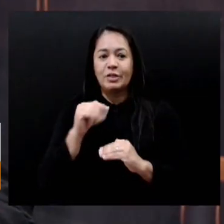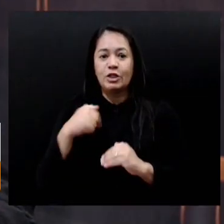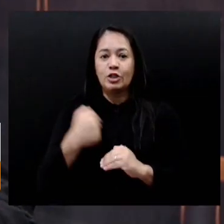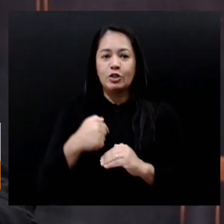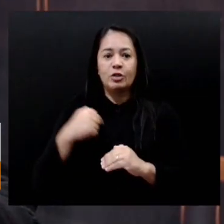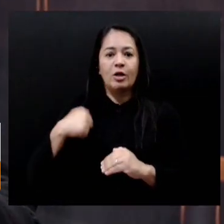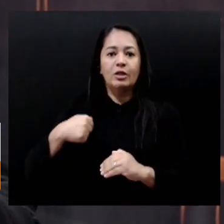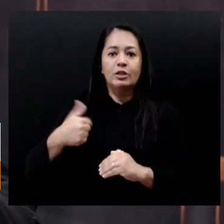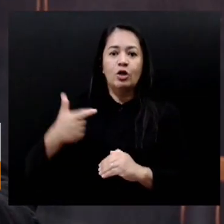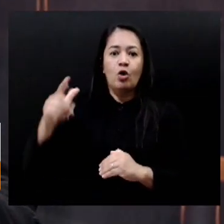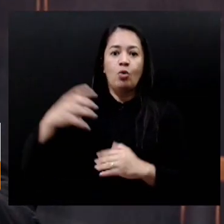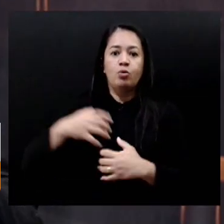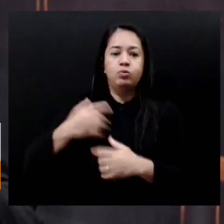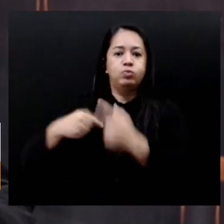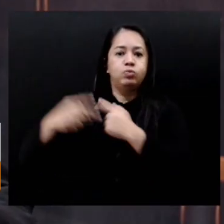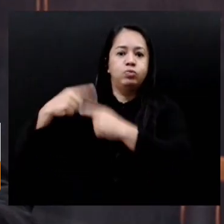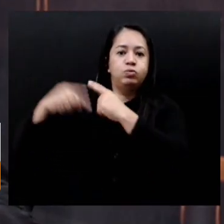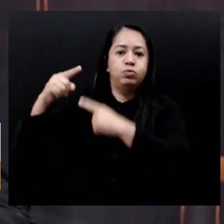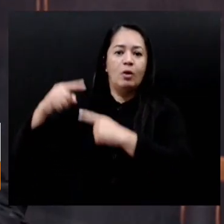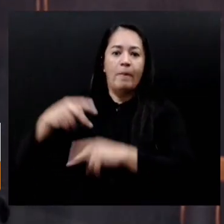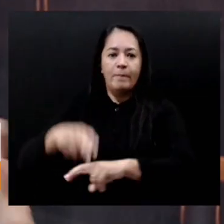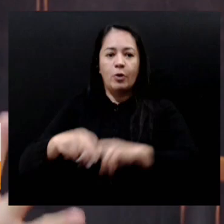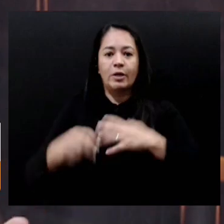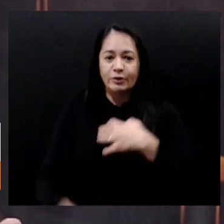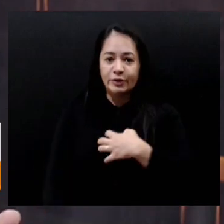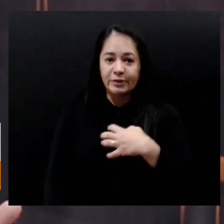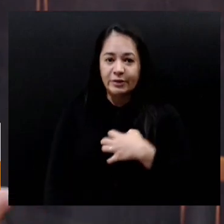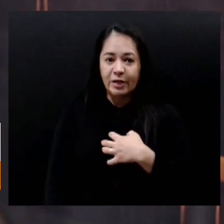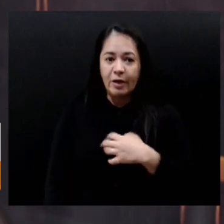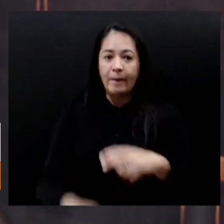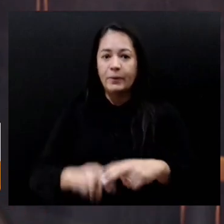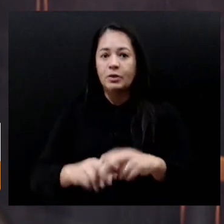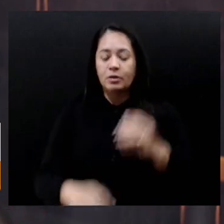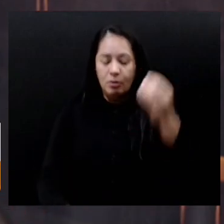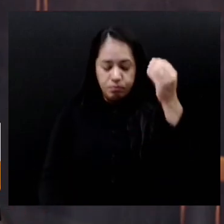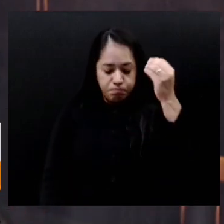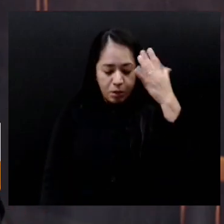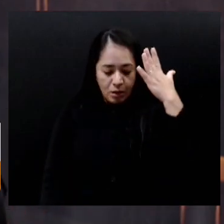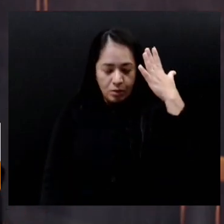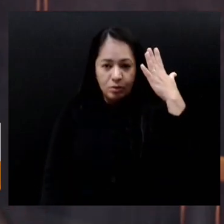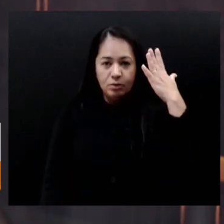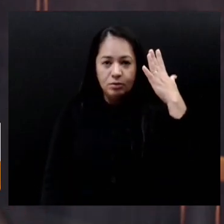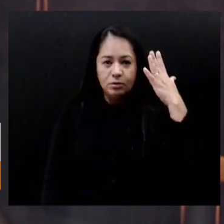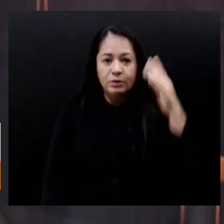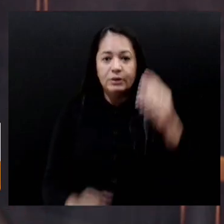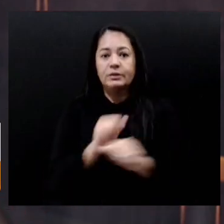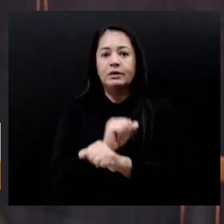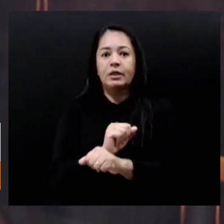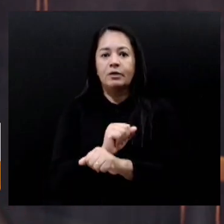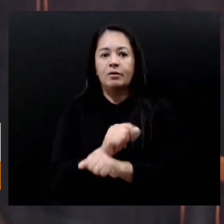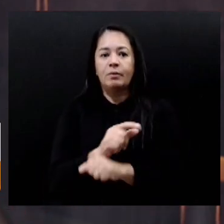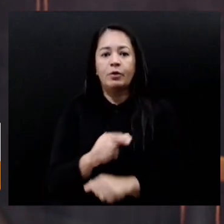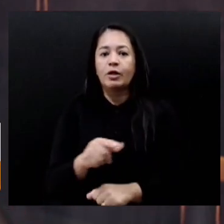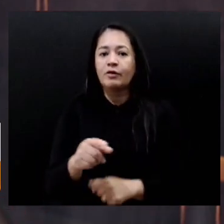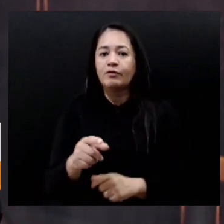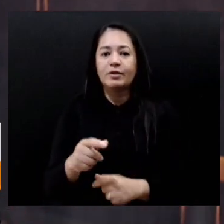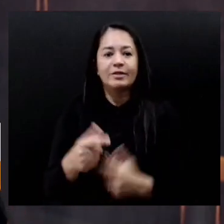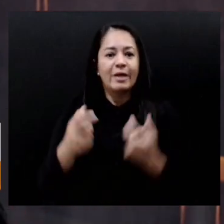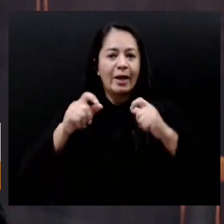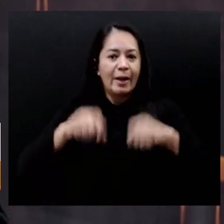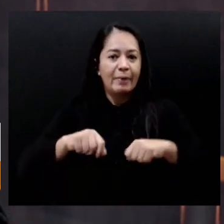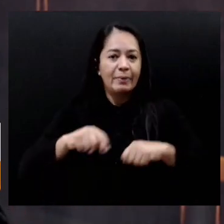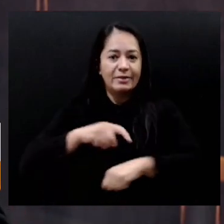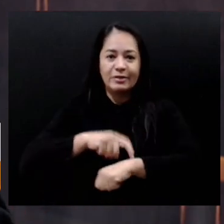emocionais de raiva. Por isso que dá o branco, por isso que trava, porque você não tem condições naquele momento